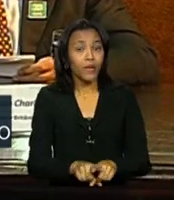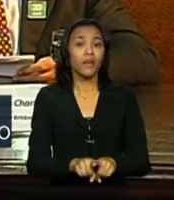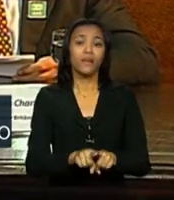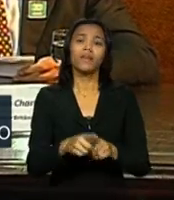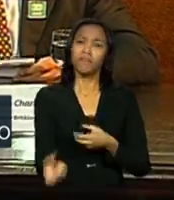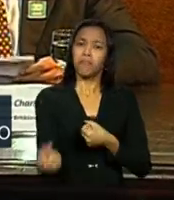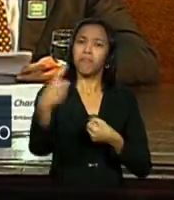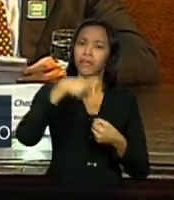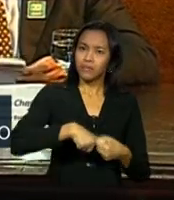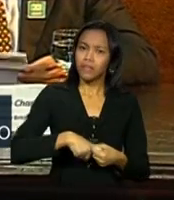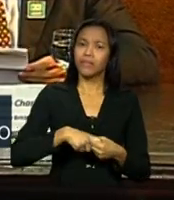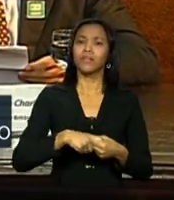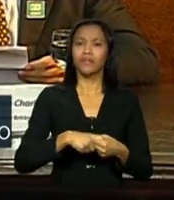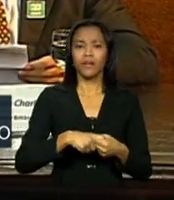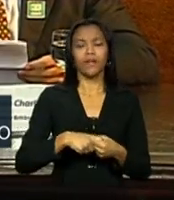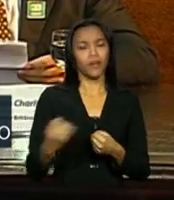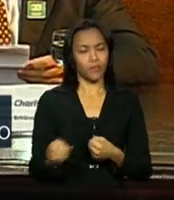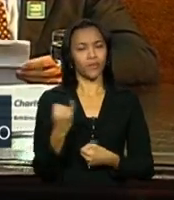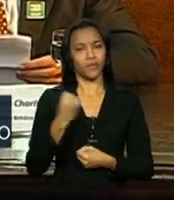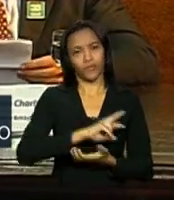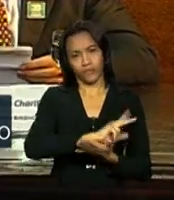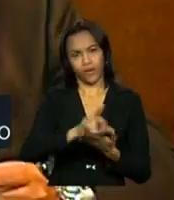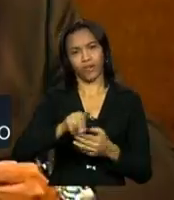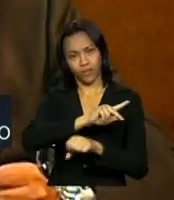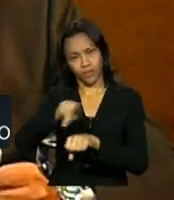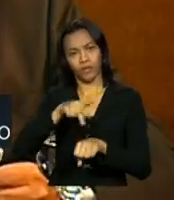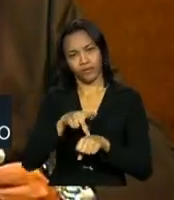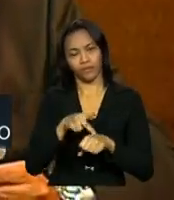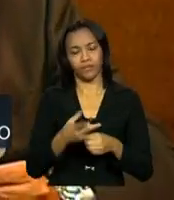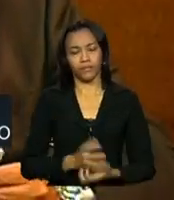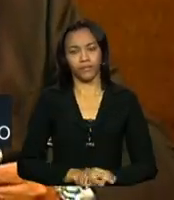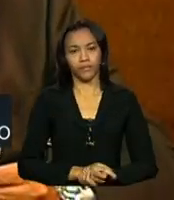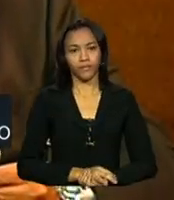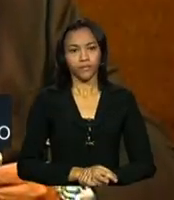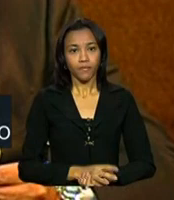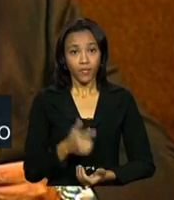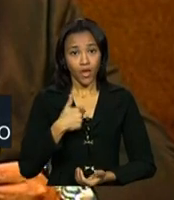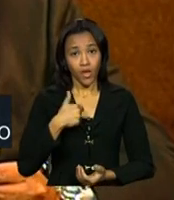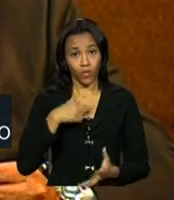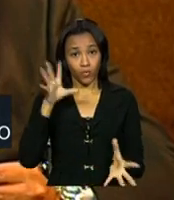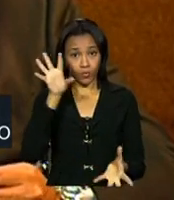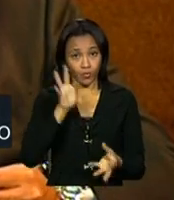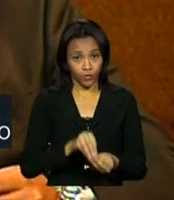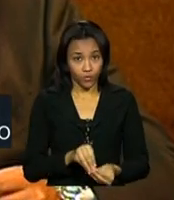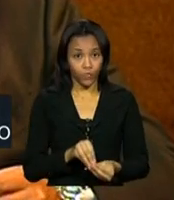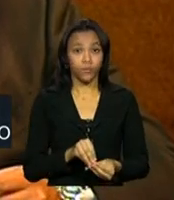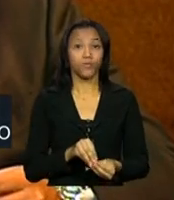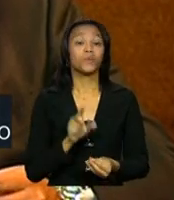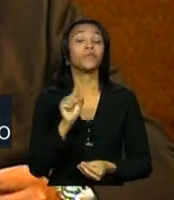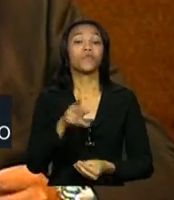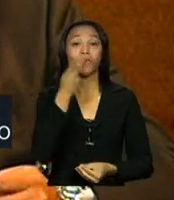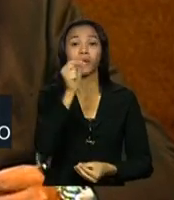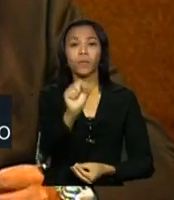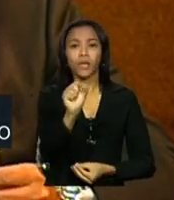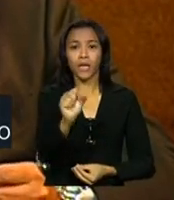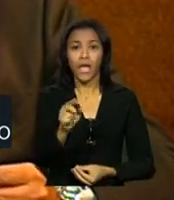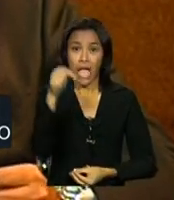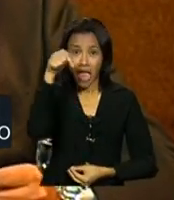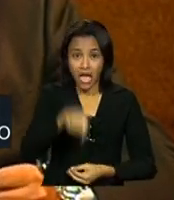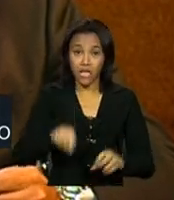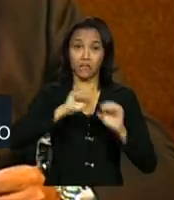eu acho entre entre nossos países também eu conclui eu concluo dizendo que este